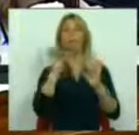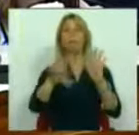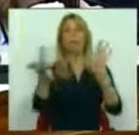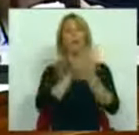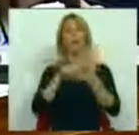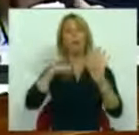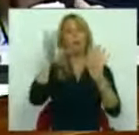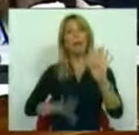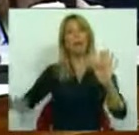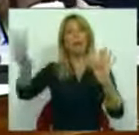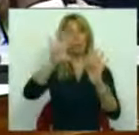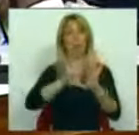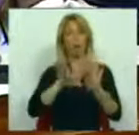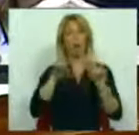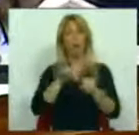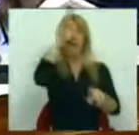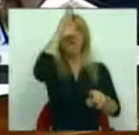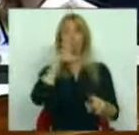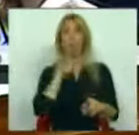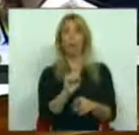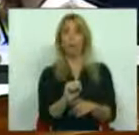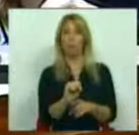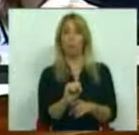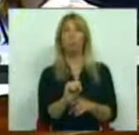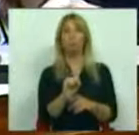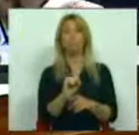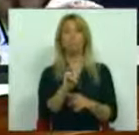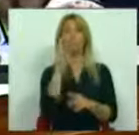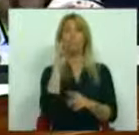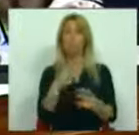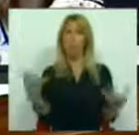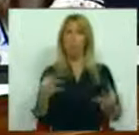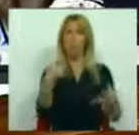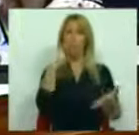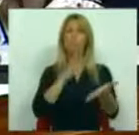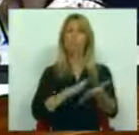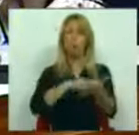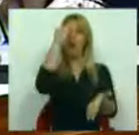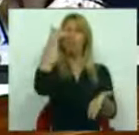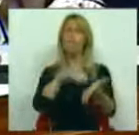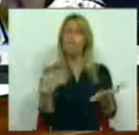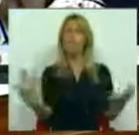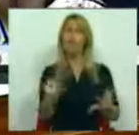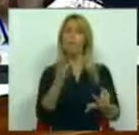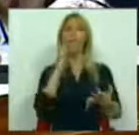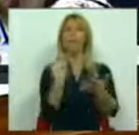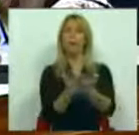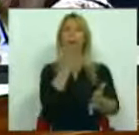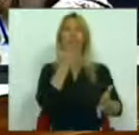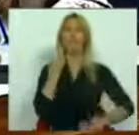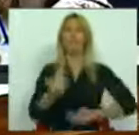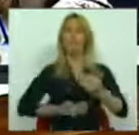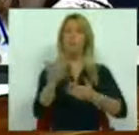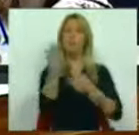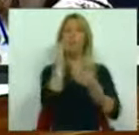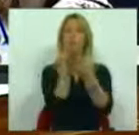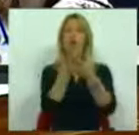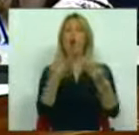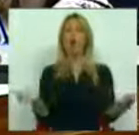nacionais. Estes Estados viram resultados comprovados no que respeita à promoção de eficiência na resolução de